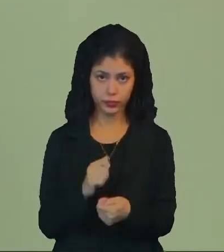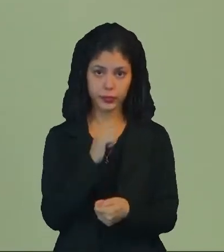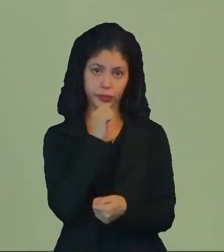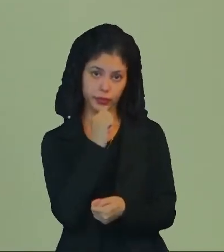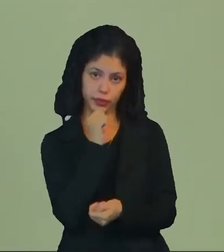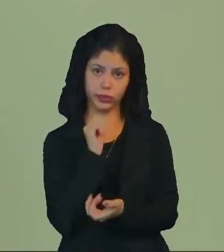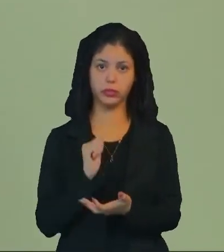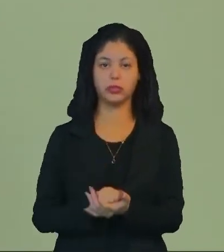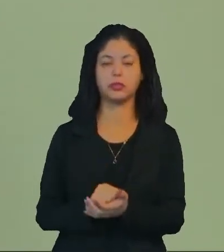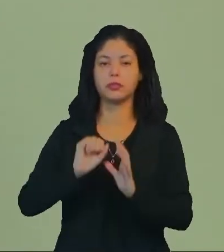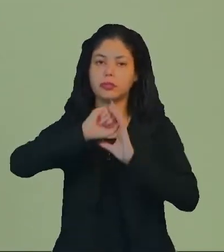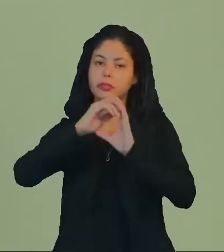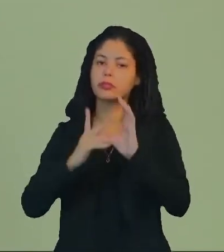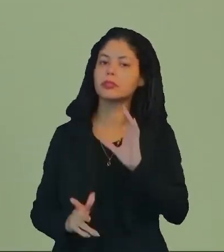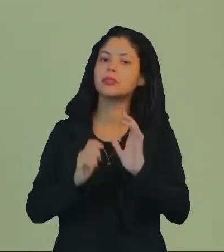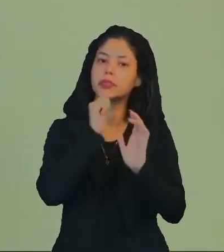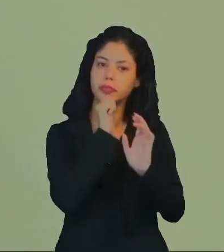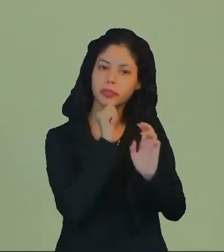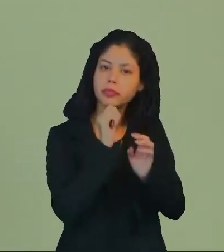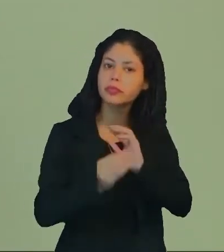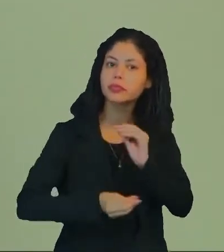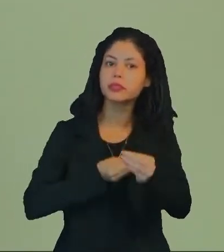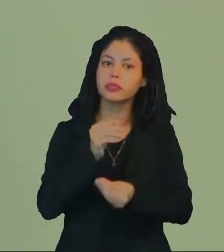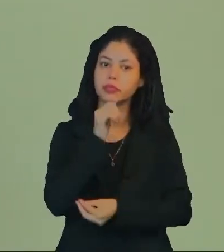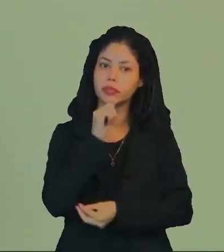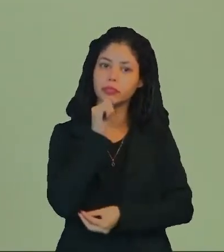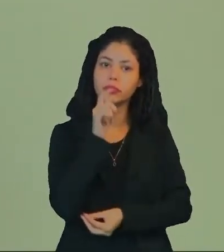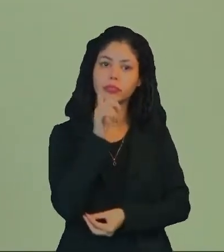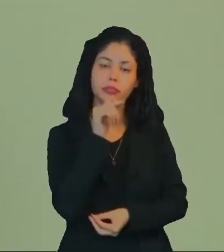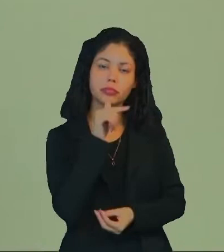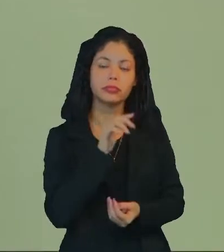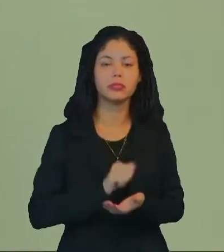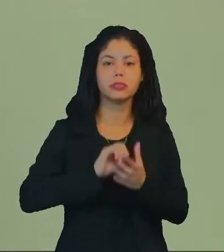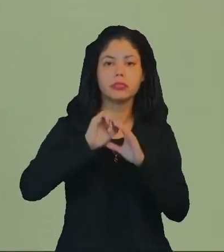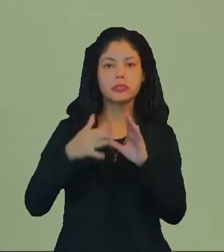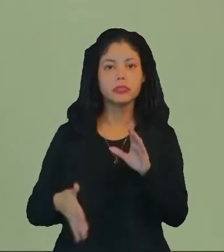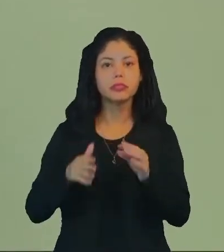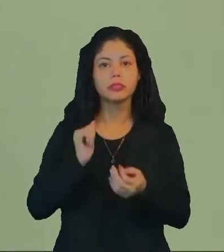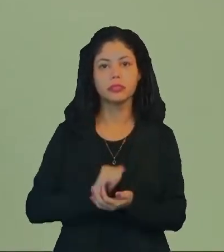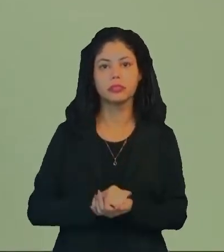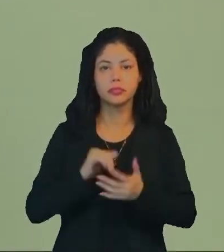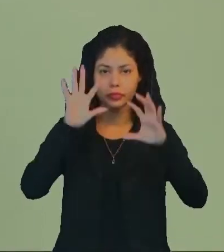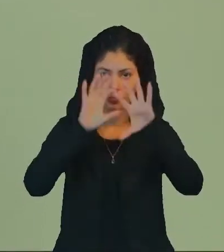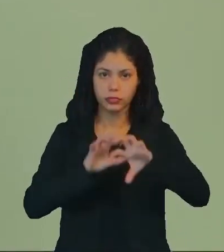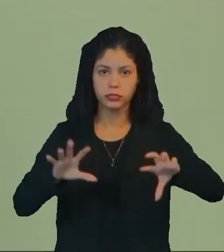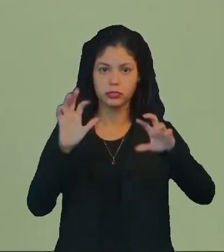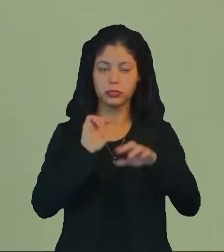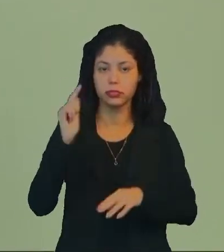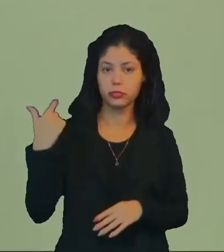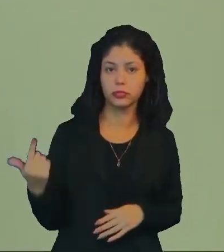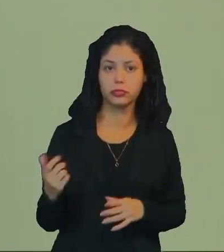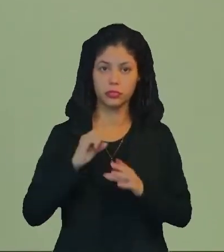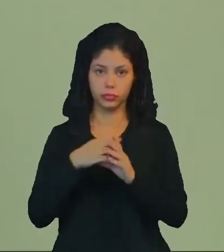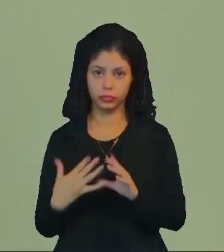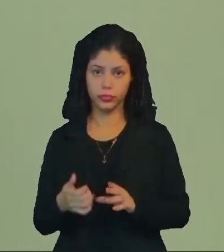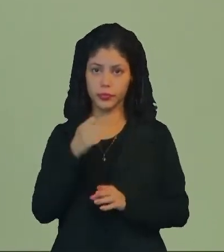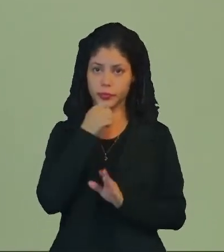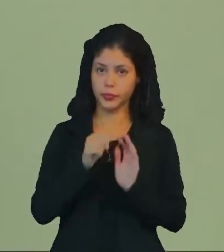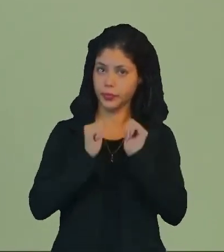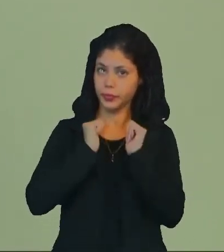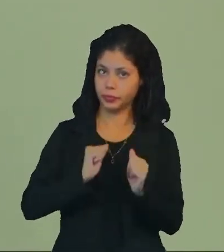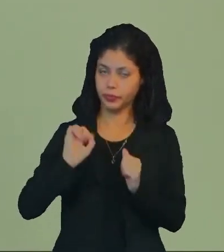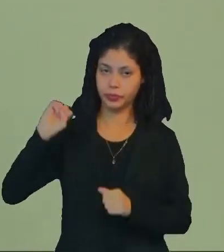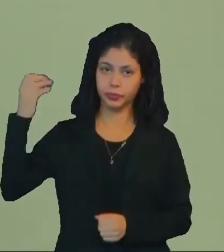Terra, né, que tem características, né, como por exemplo a água, tem características em relação ao ar, e tem outras características que